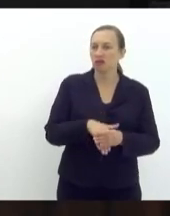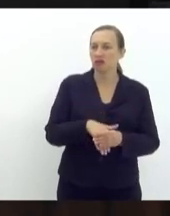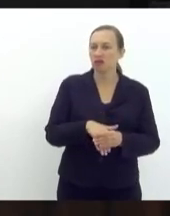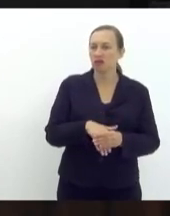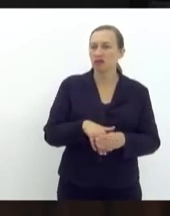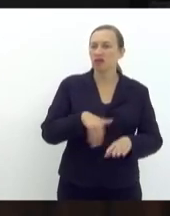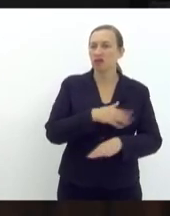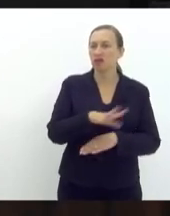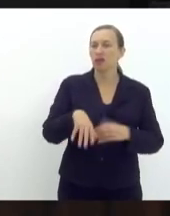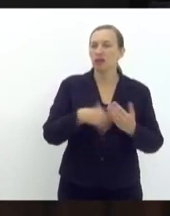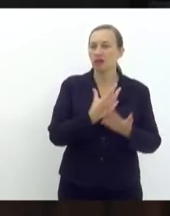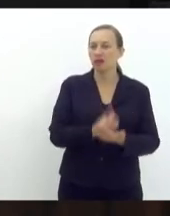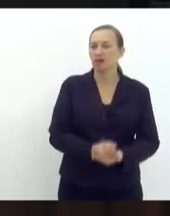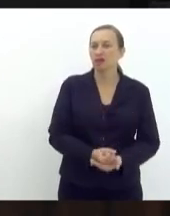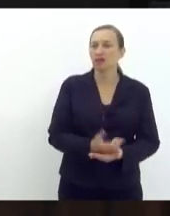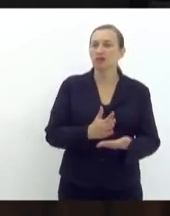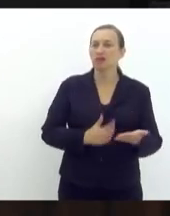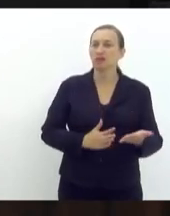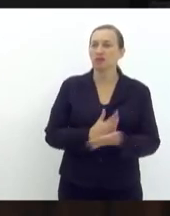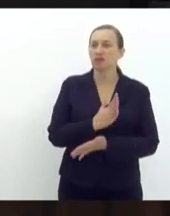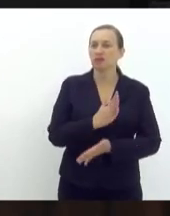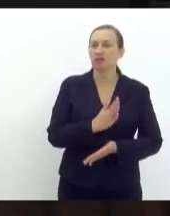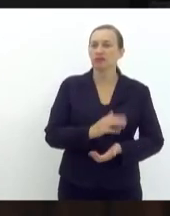em votação aprovado